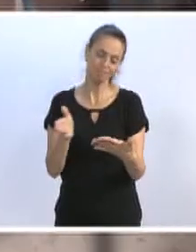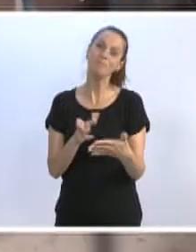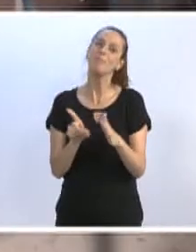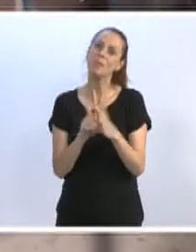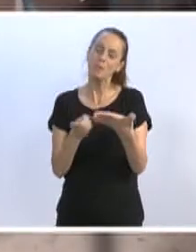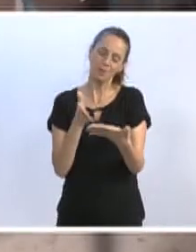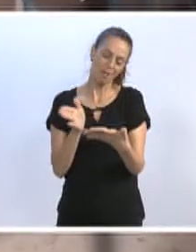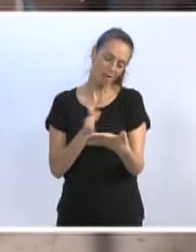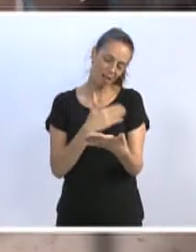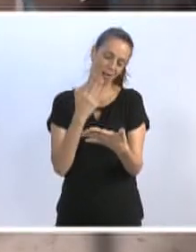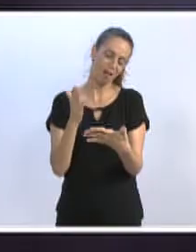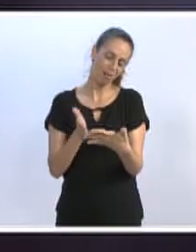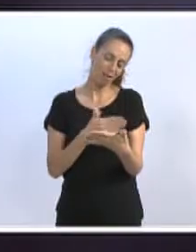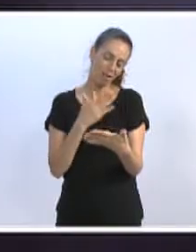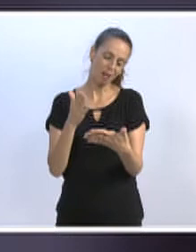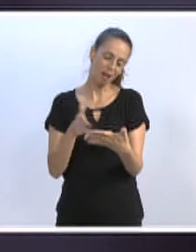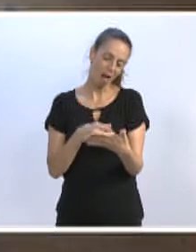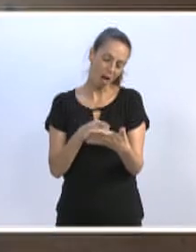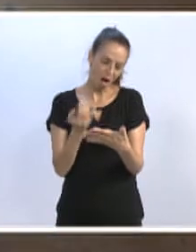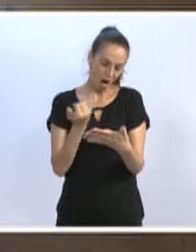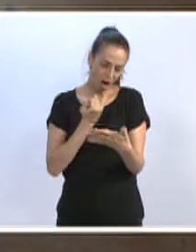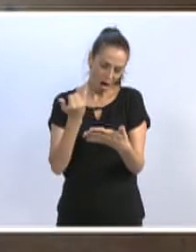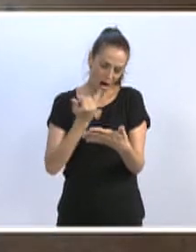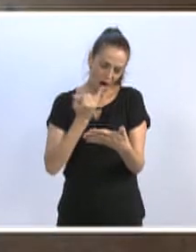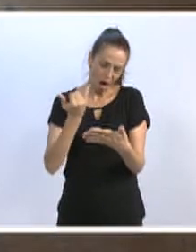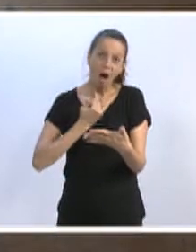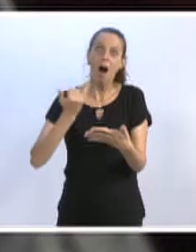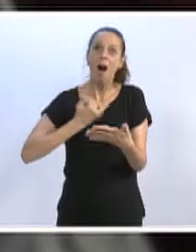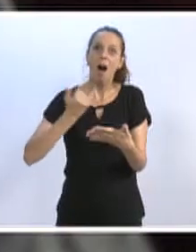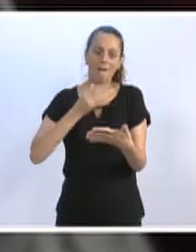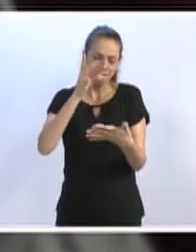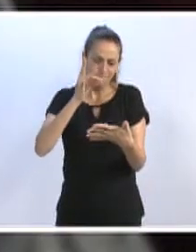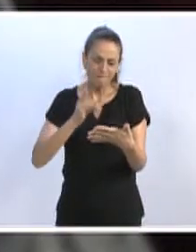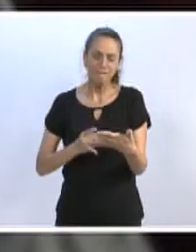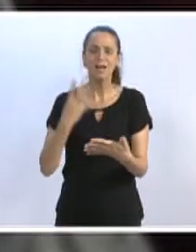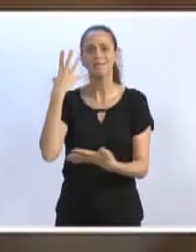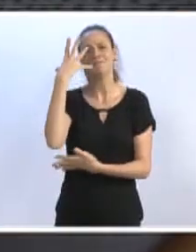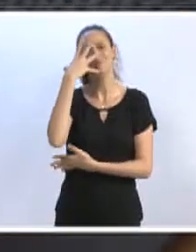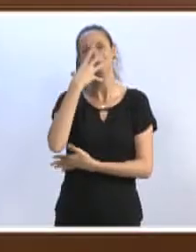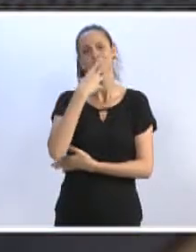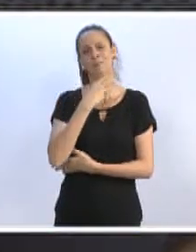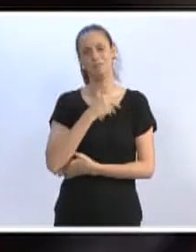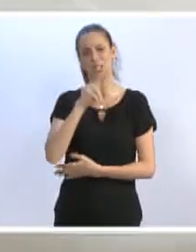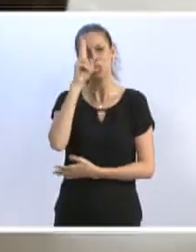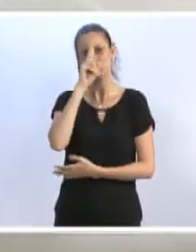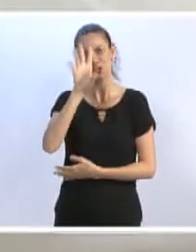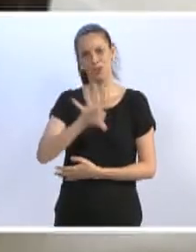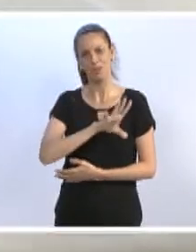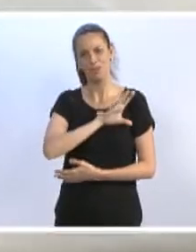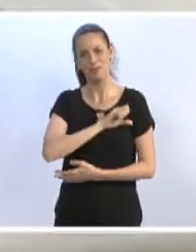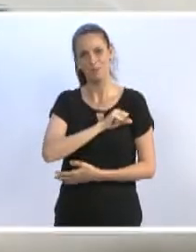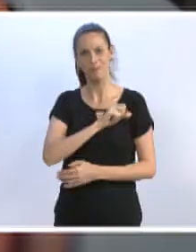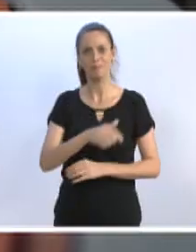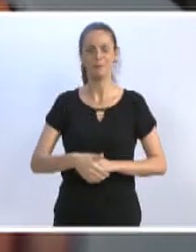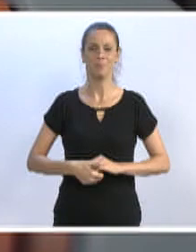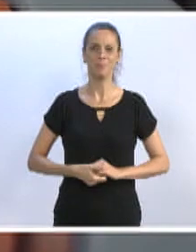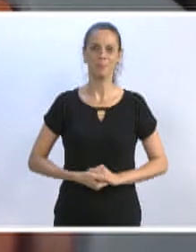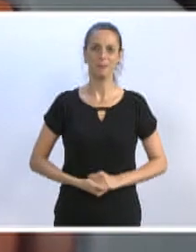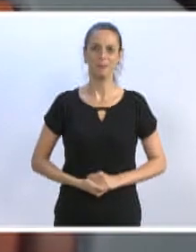páginas da Bíblia e ela vai te contar nos detalhes essa linda história de amor.